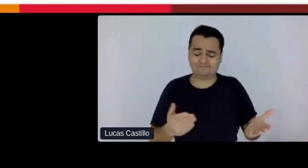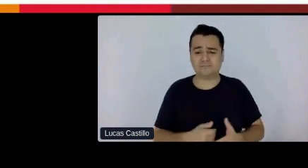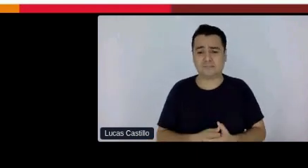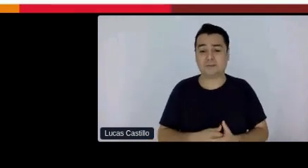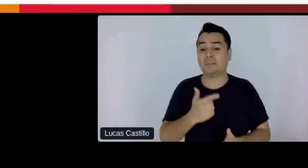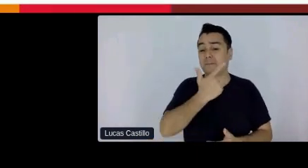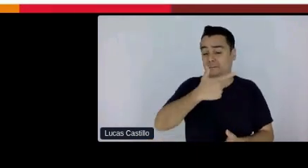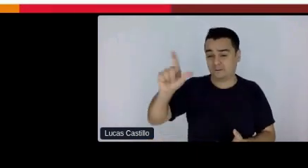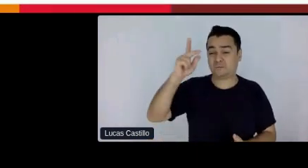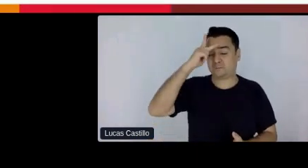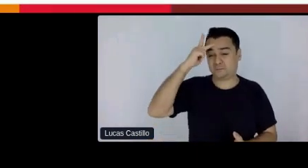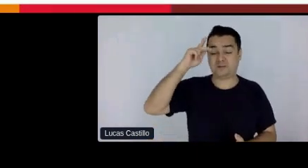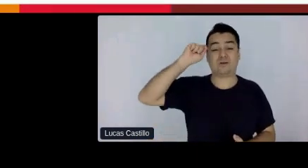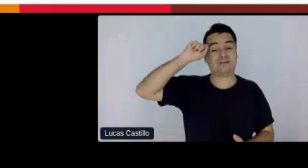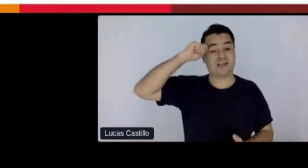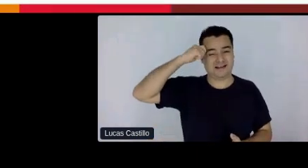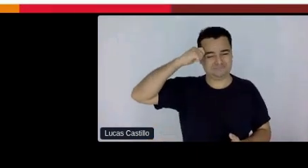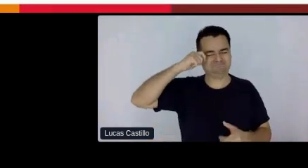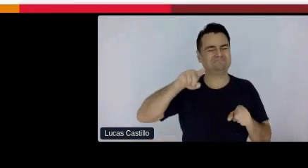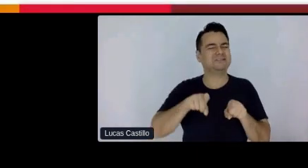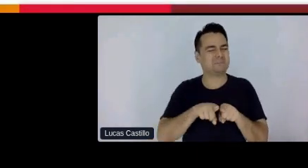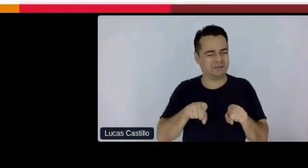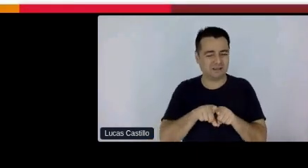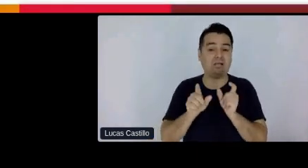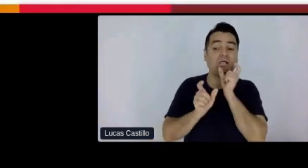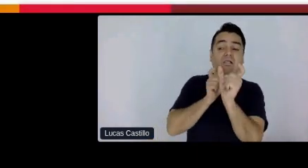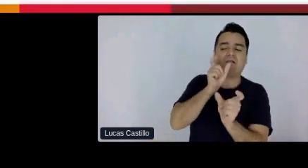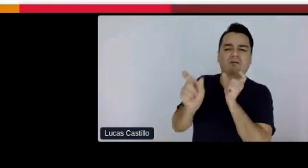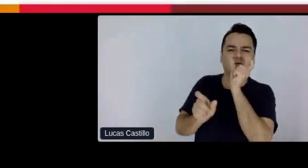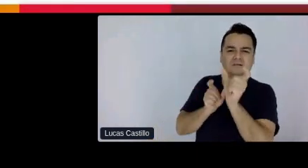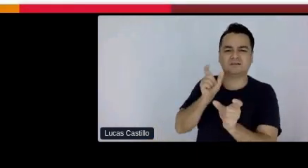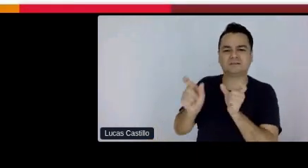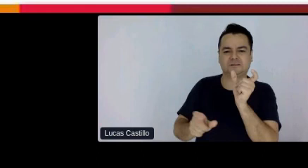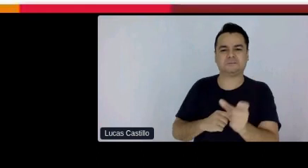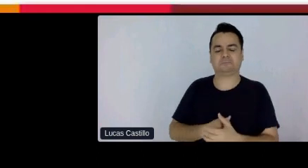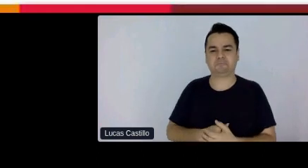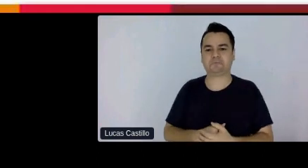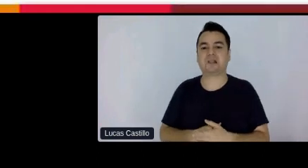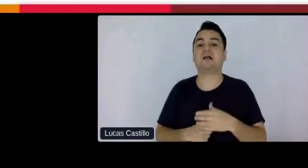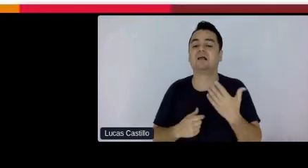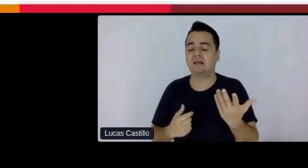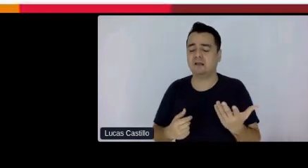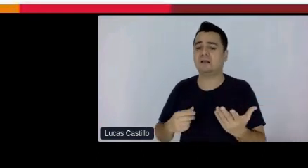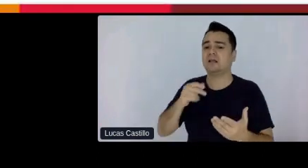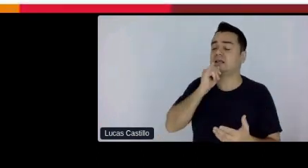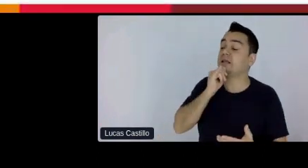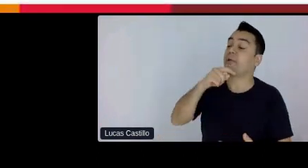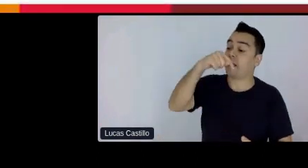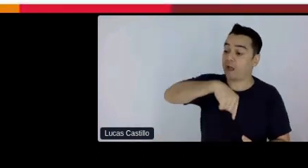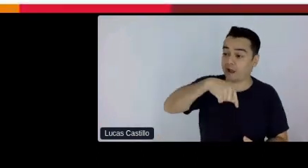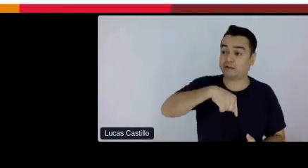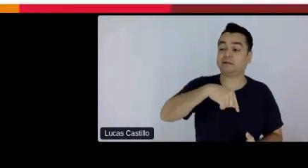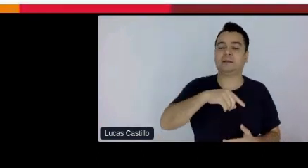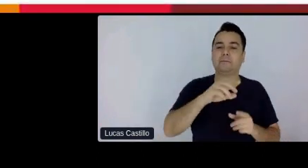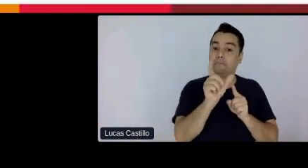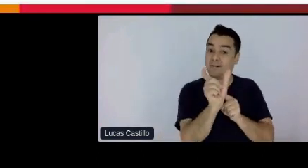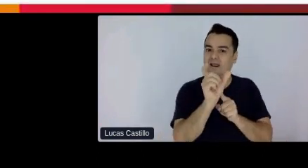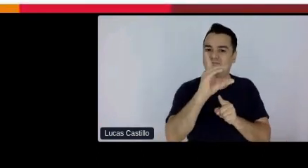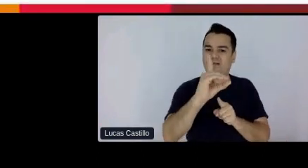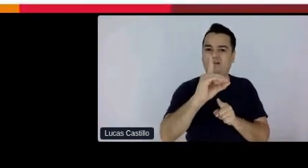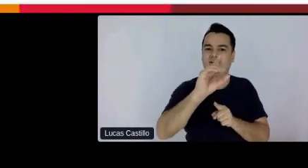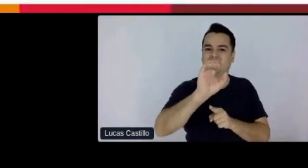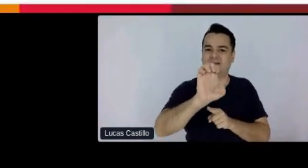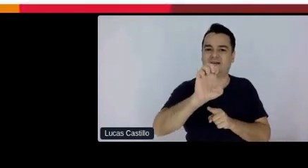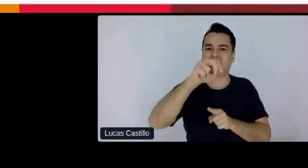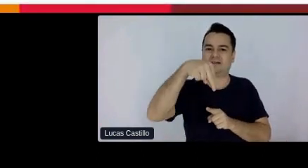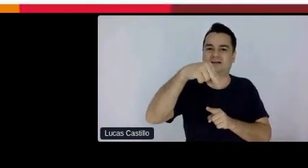assim, tem aqui, por exemplo, disputar a nega, denegrir a imagem da empresa, isso aqui a gente escuta bastante.